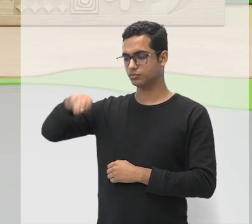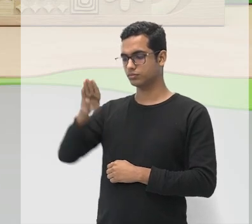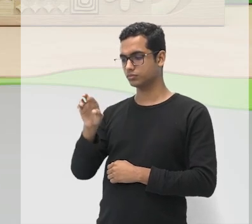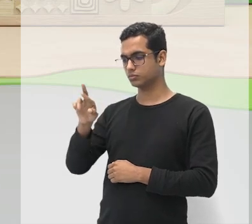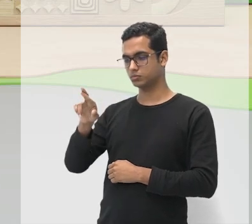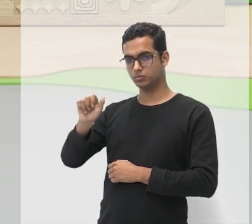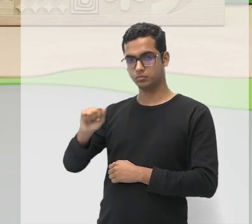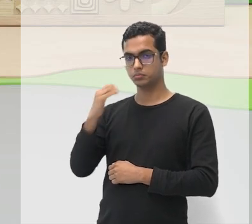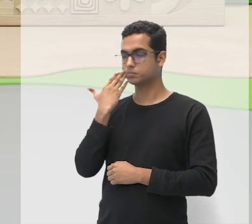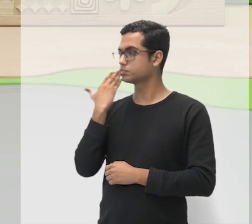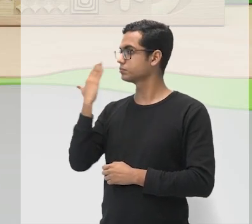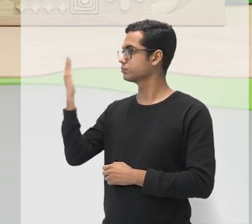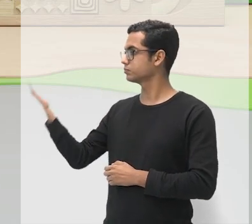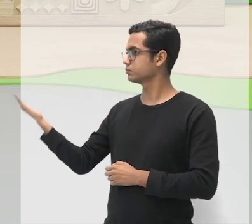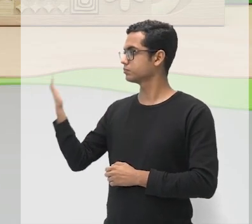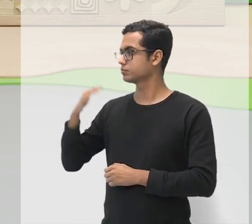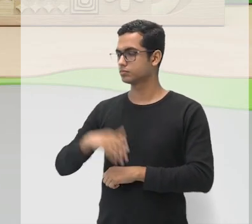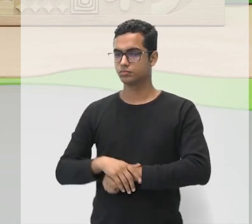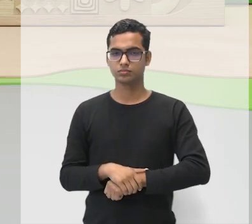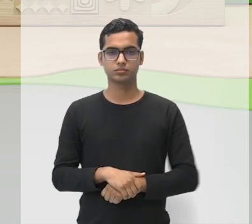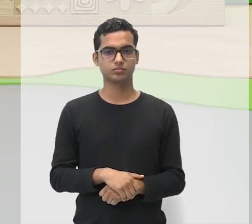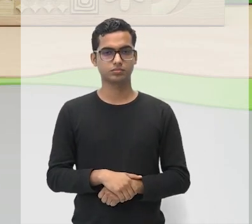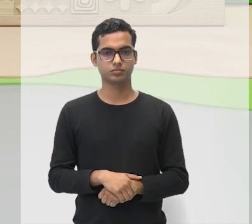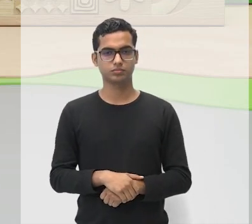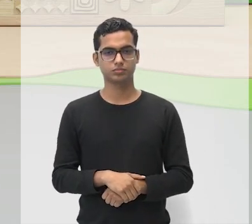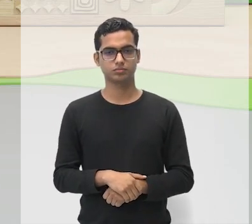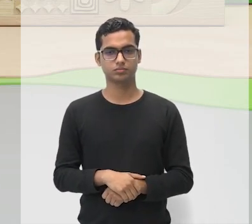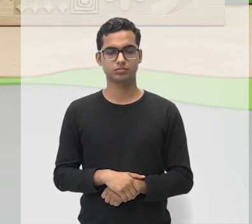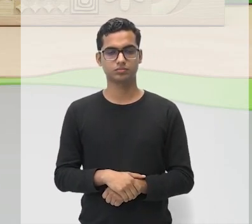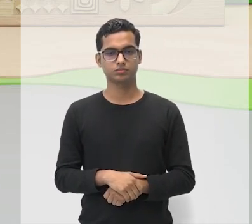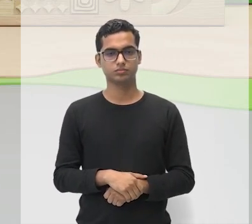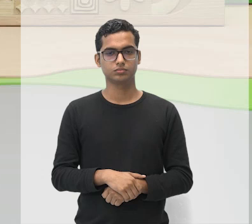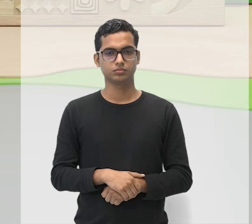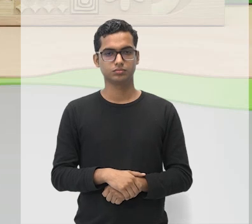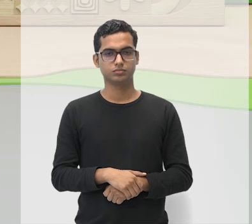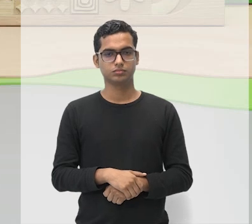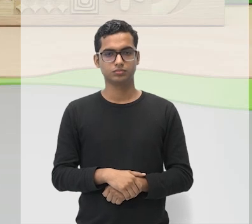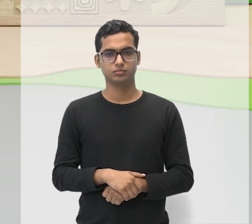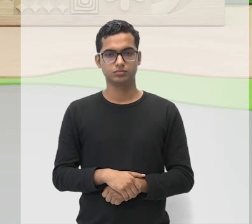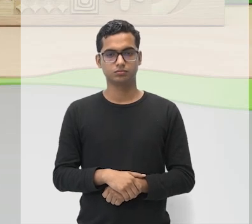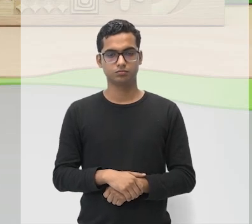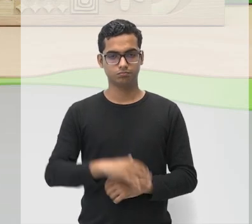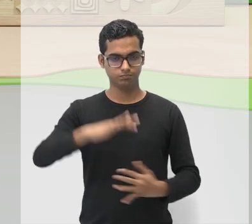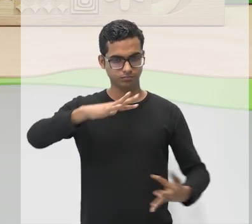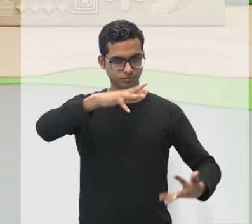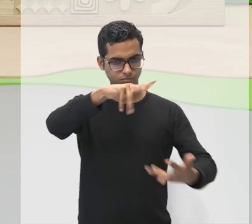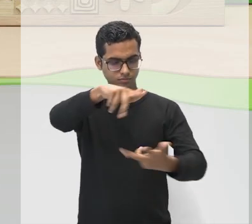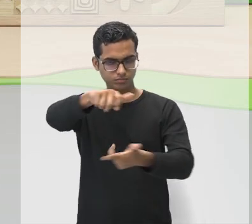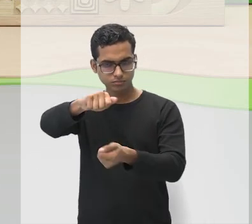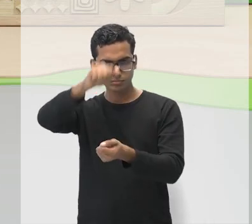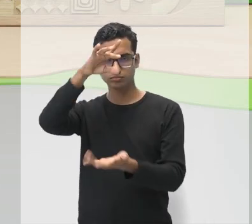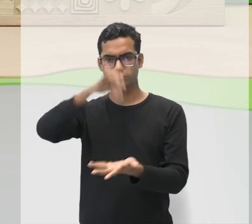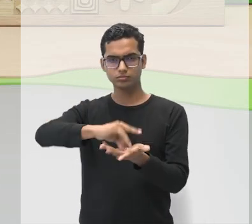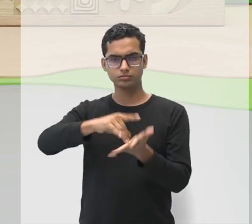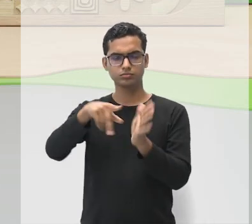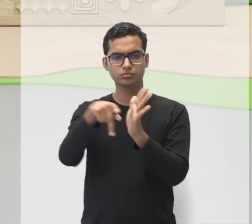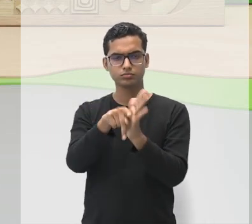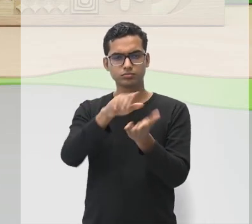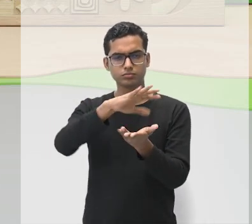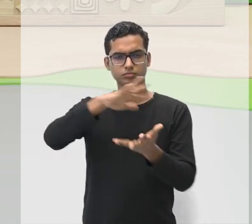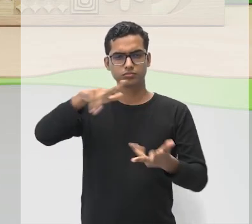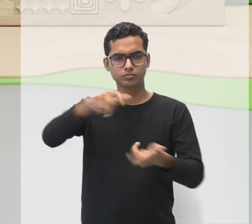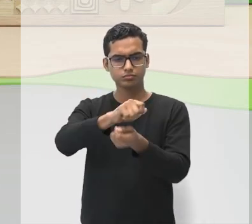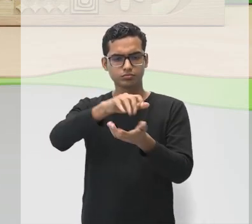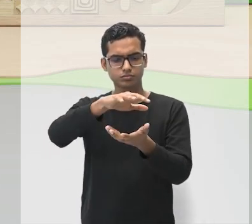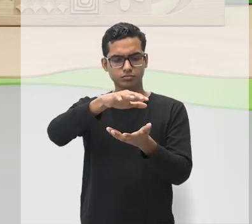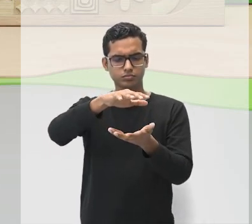aqui nós vemos o quê? Se a nossa Terra fosse realmente plana, então, quando